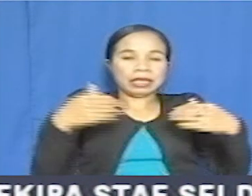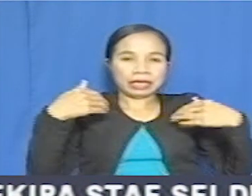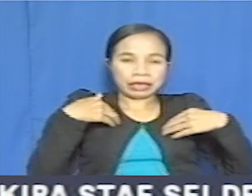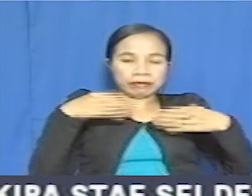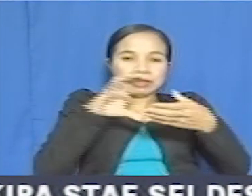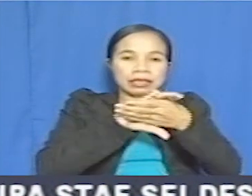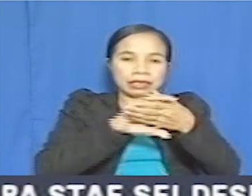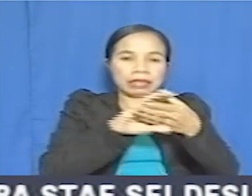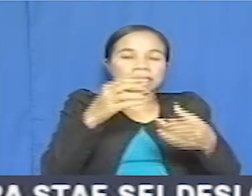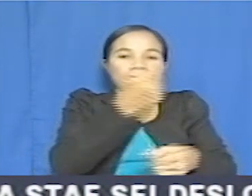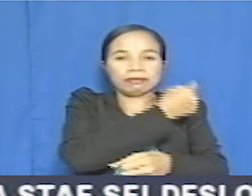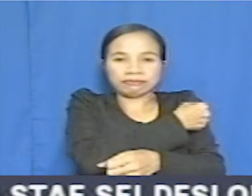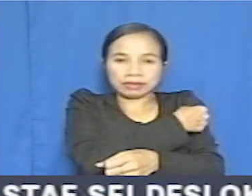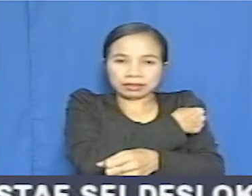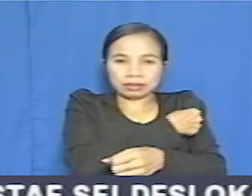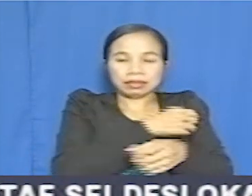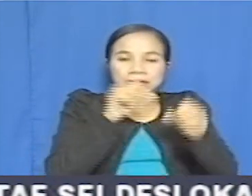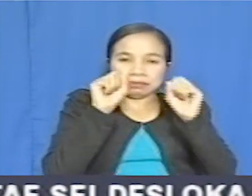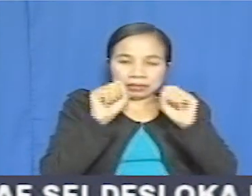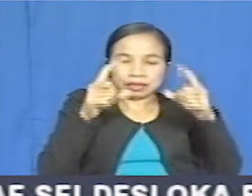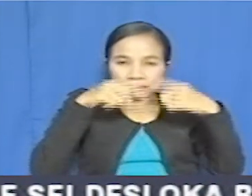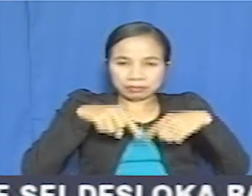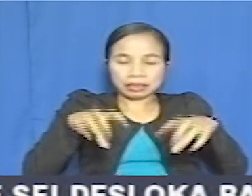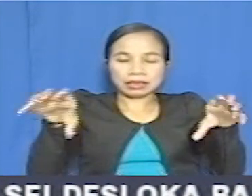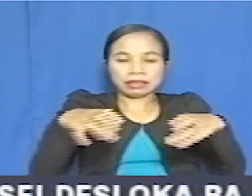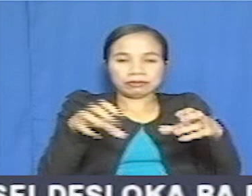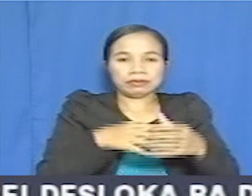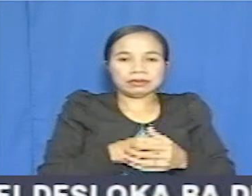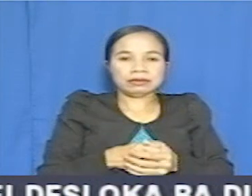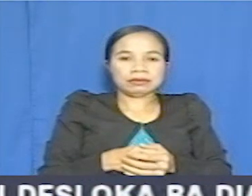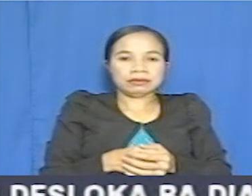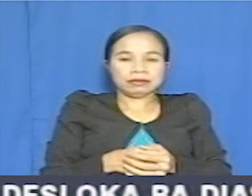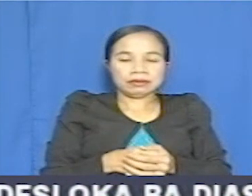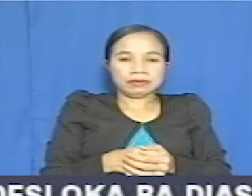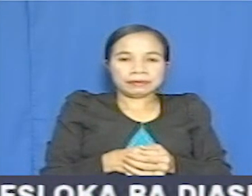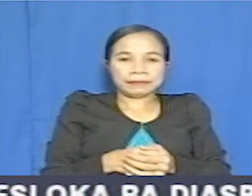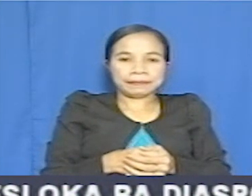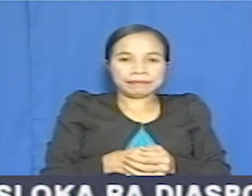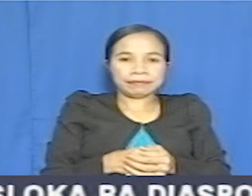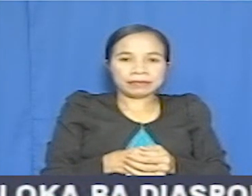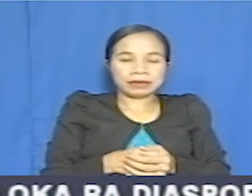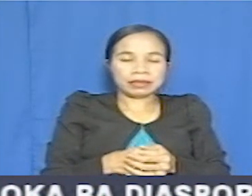cartão vacina nia. Ne começaram na universidade sira, e o país vai começar lá,